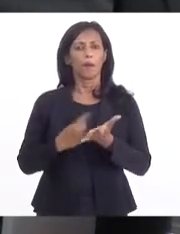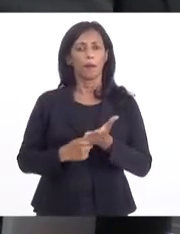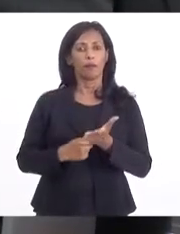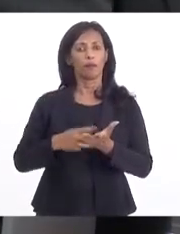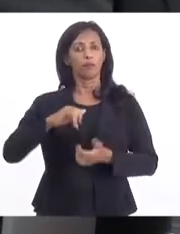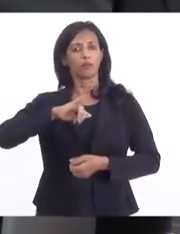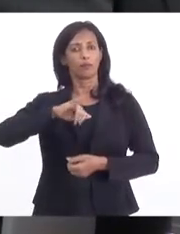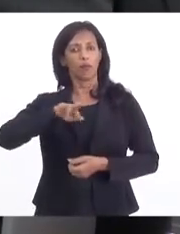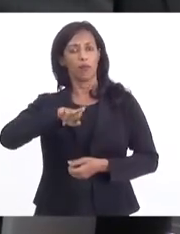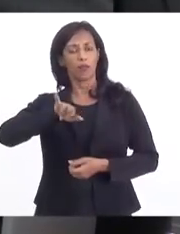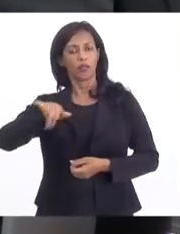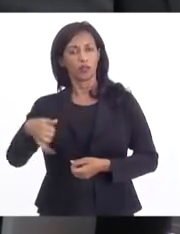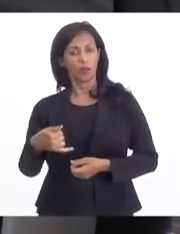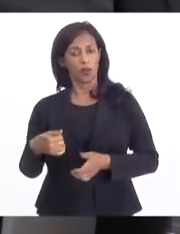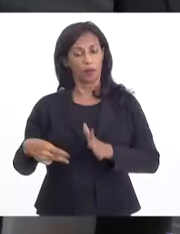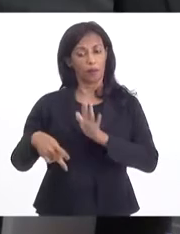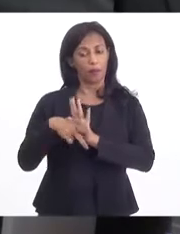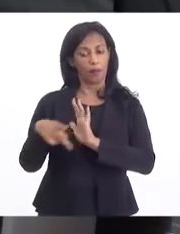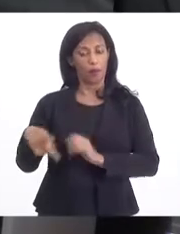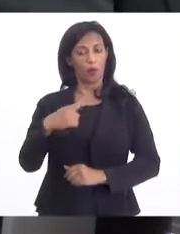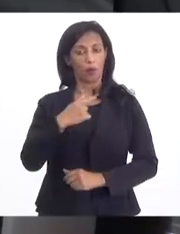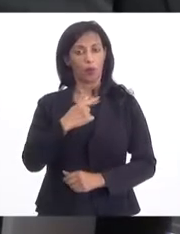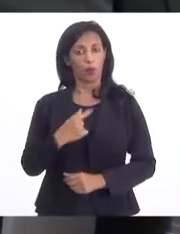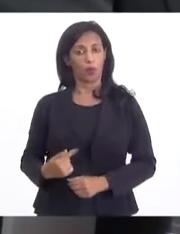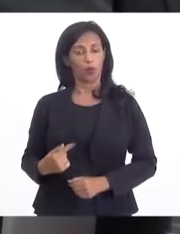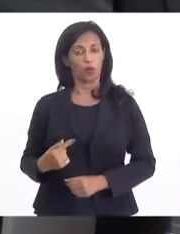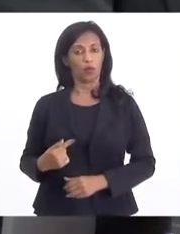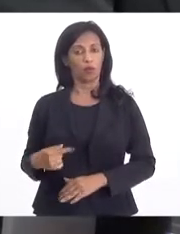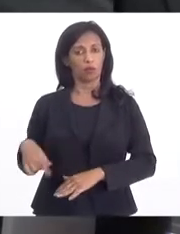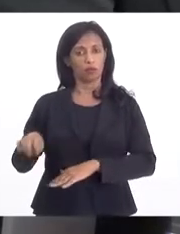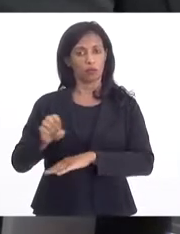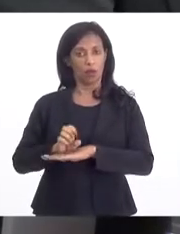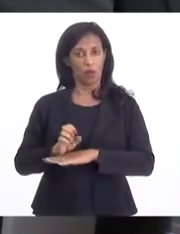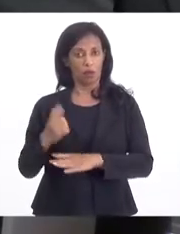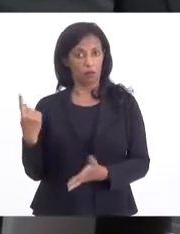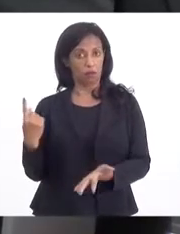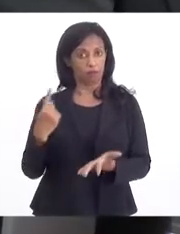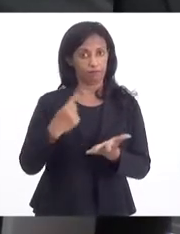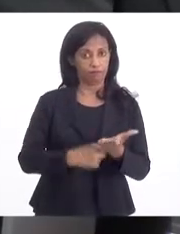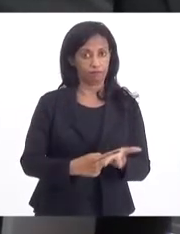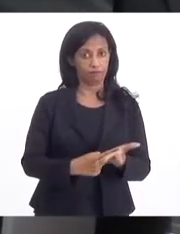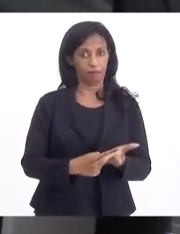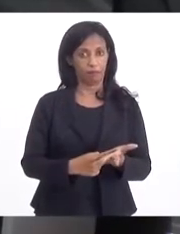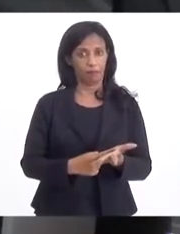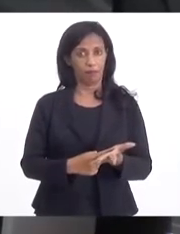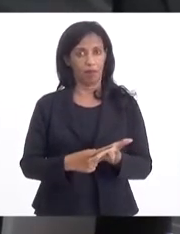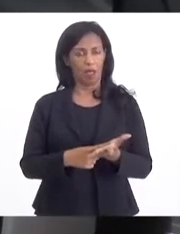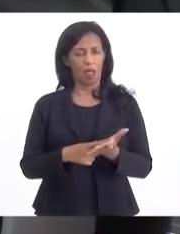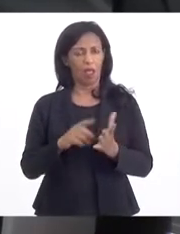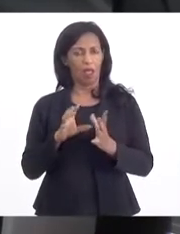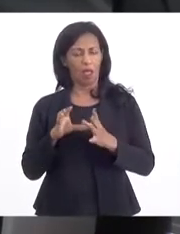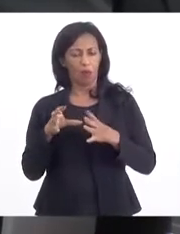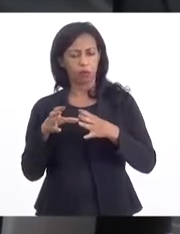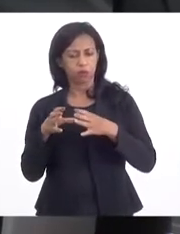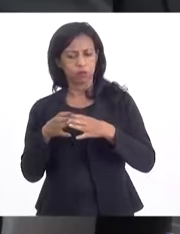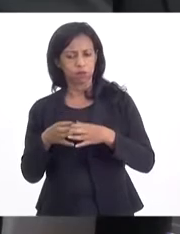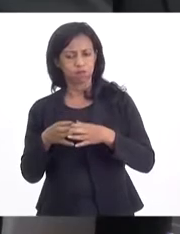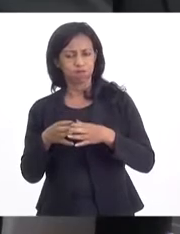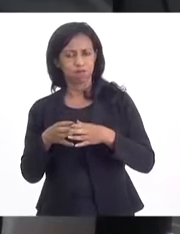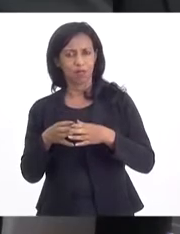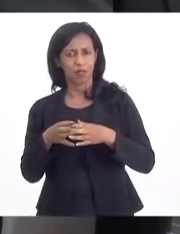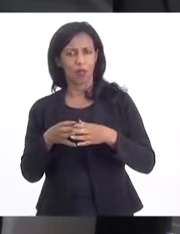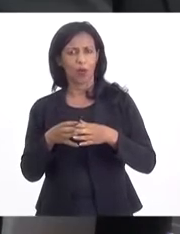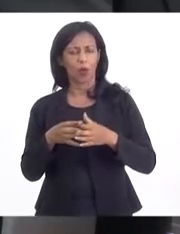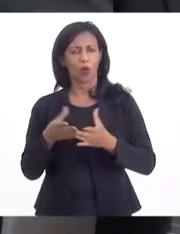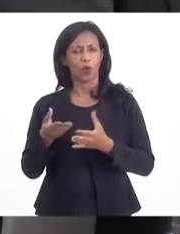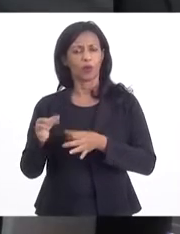segundo o próprio governo do Estado. O Pacto RJ é um pacote de medidas lançadas